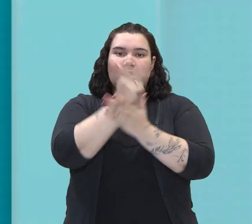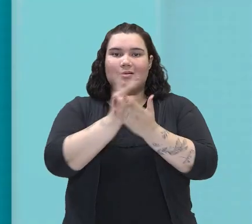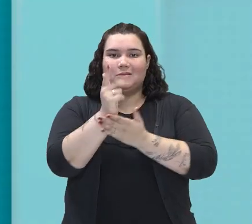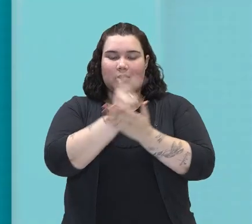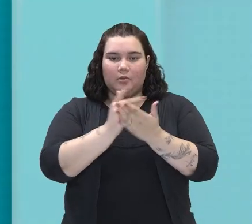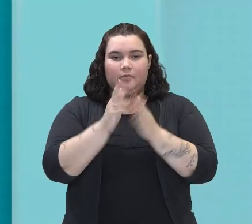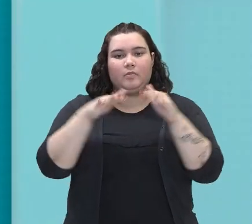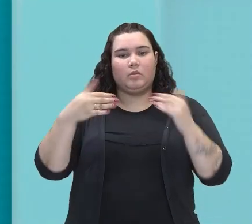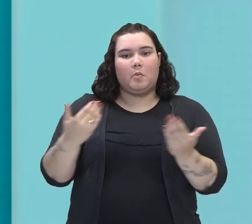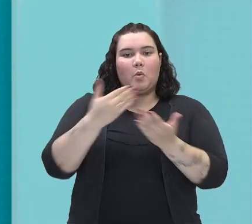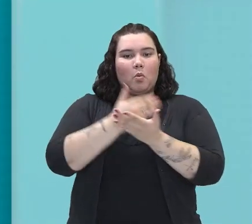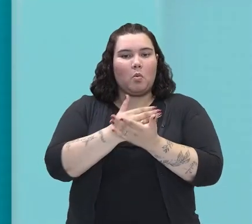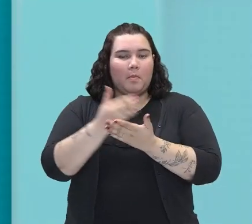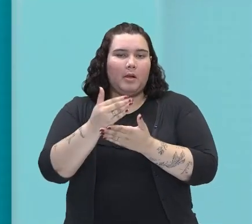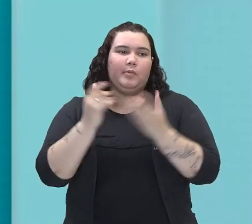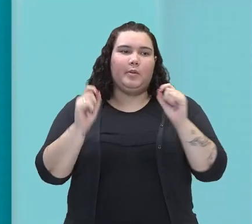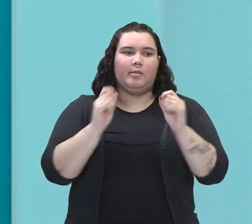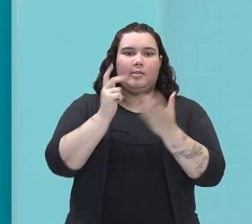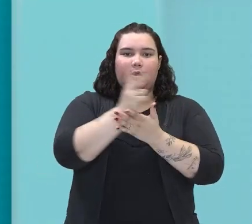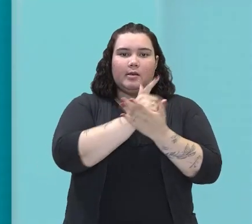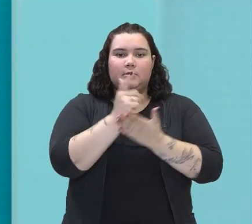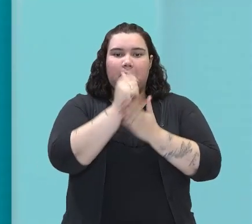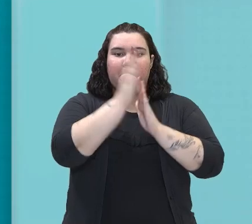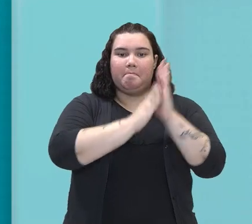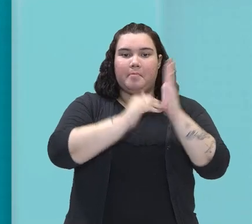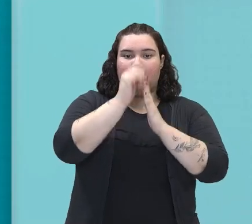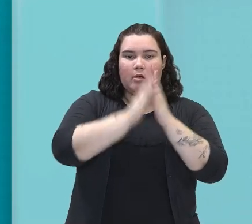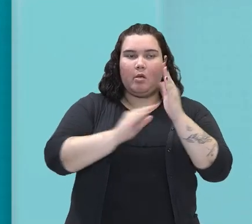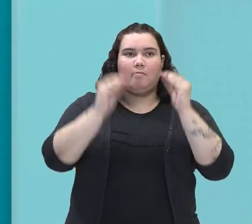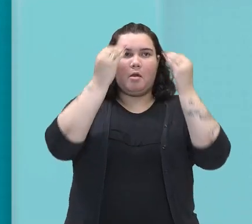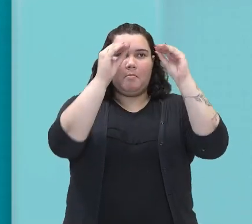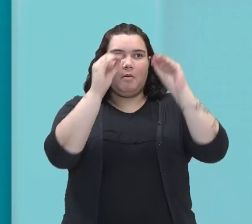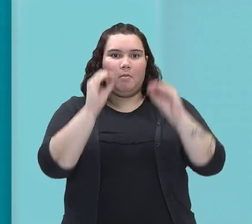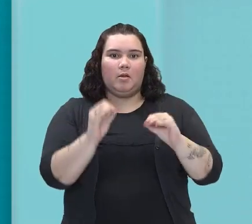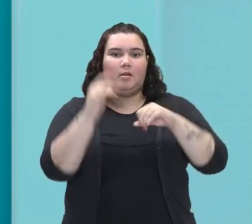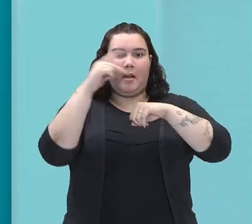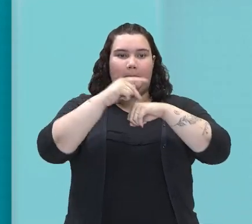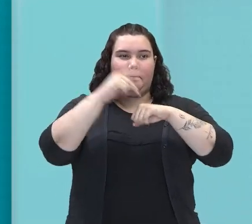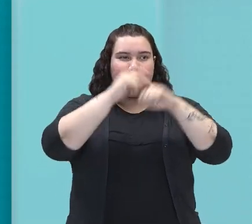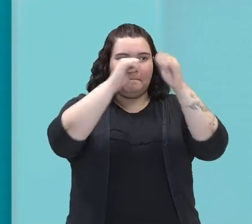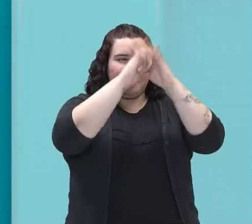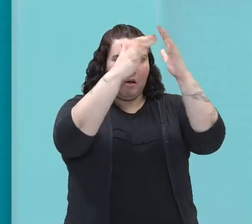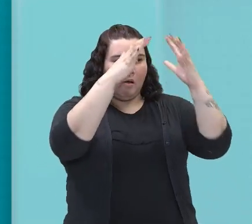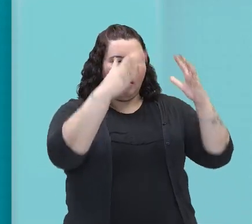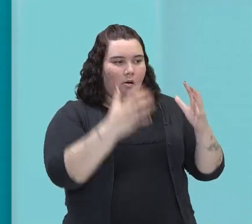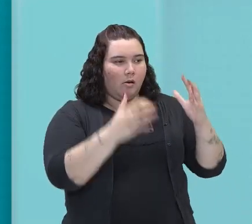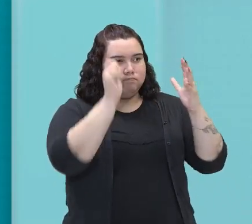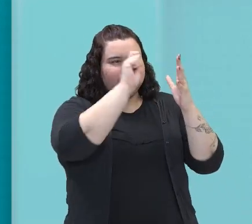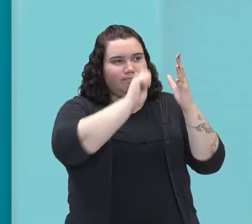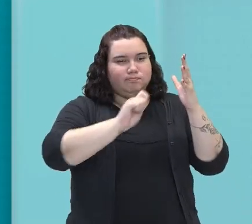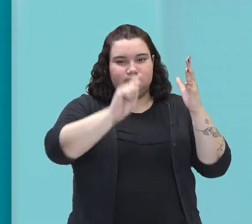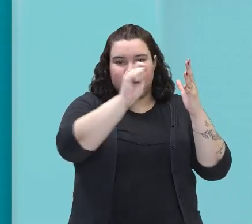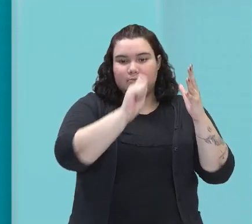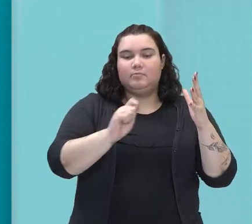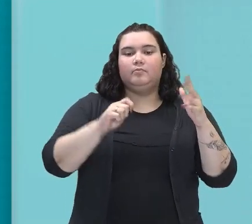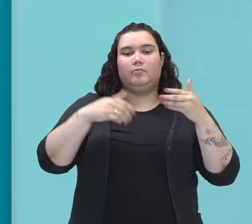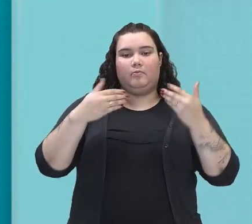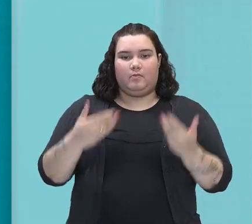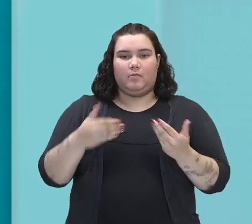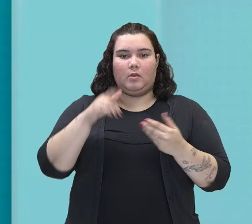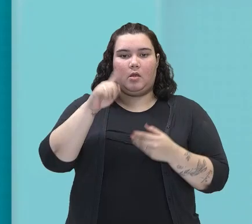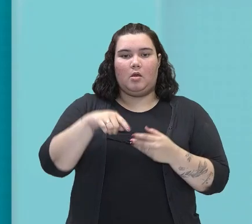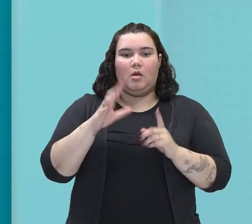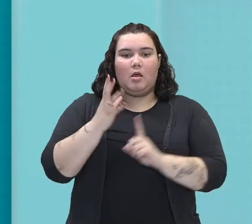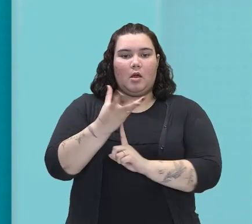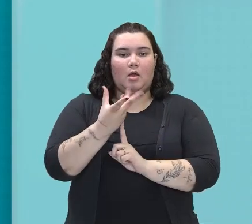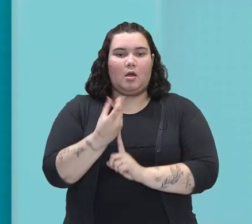de produções, de desenhos, de pinturas, de inscrições que eram feitas nas paredes das cavernas. E isso leva o nome de